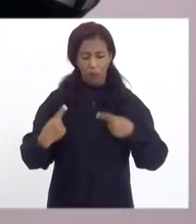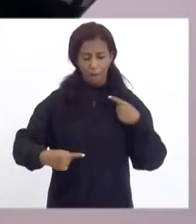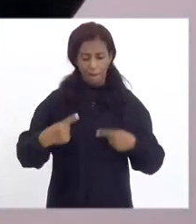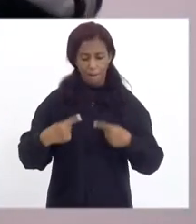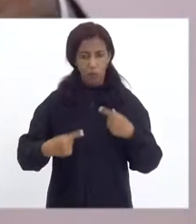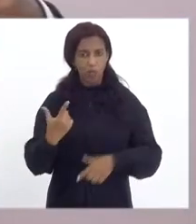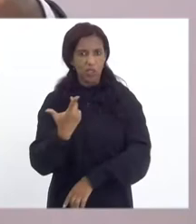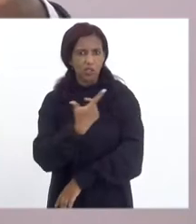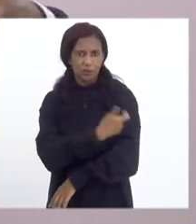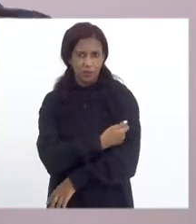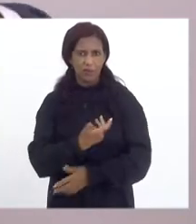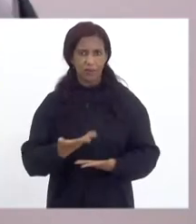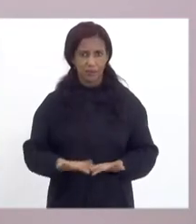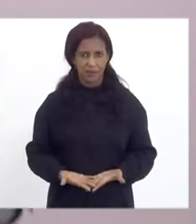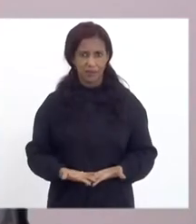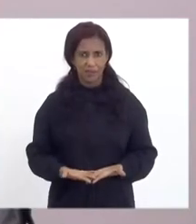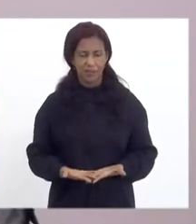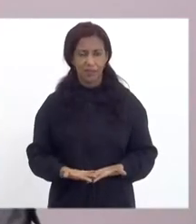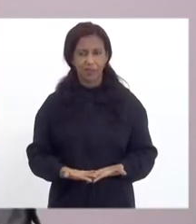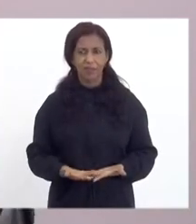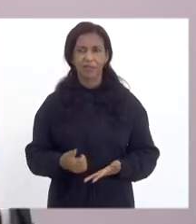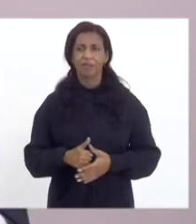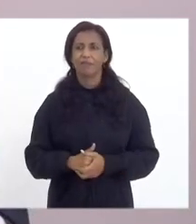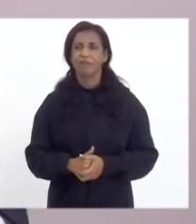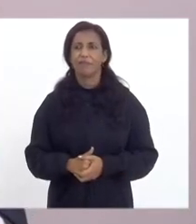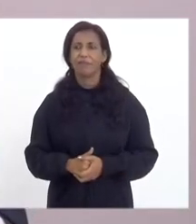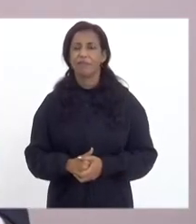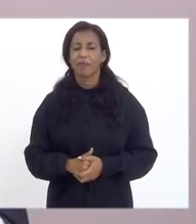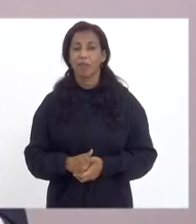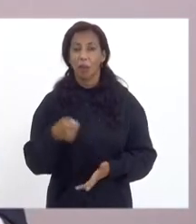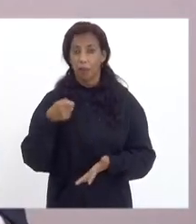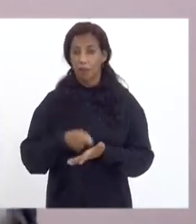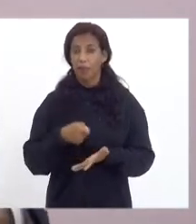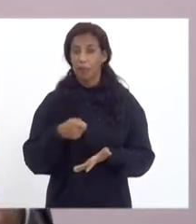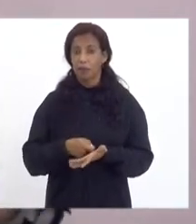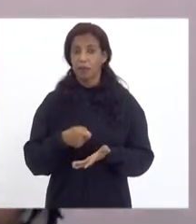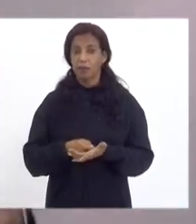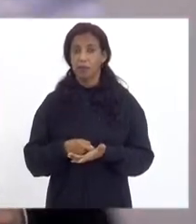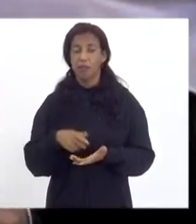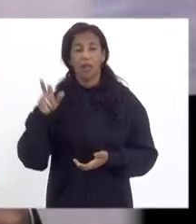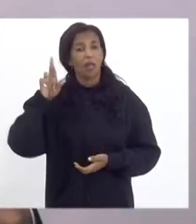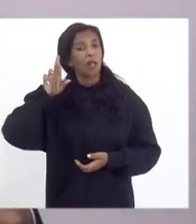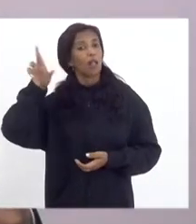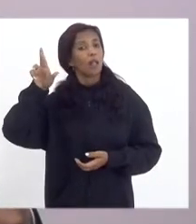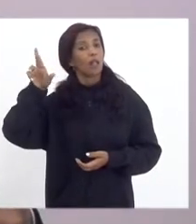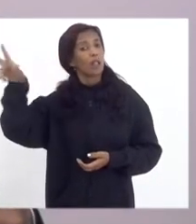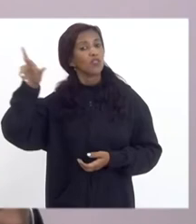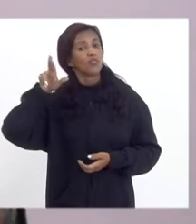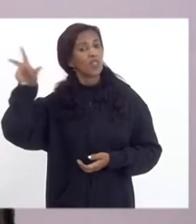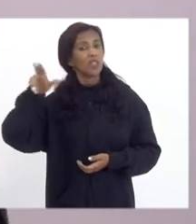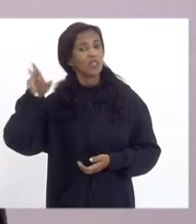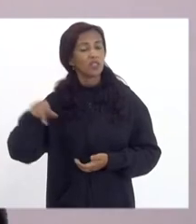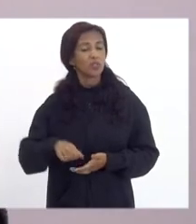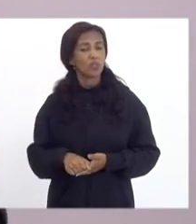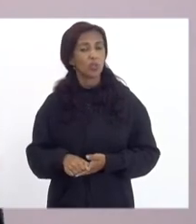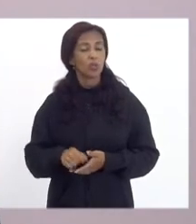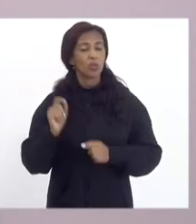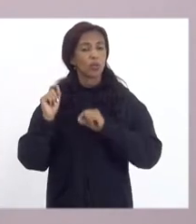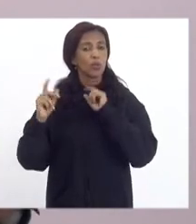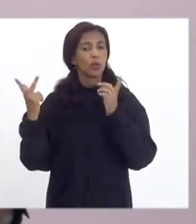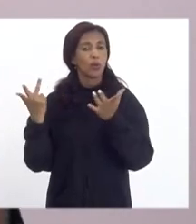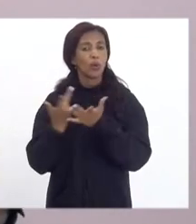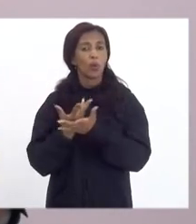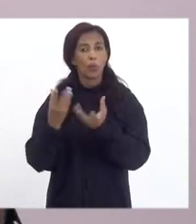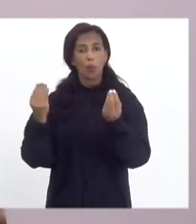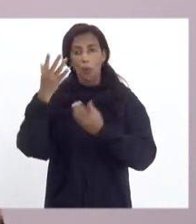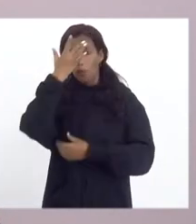de vacinação efetiva, inclusive obrigatória, lá não acontece isso. O que aconteceu é que